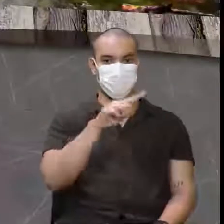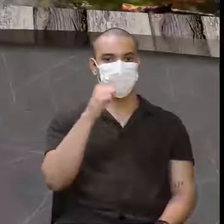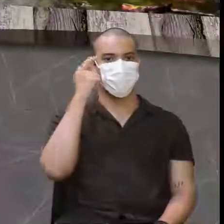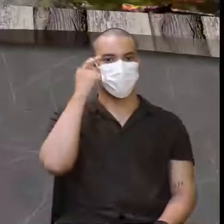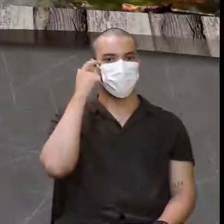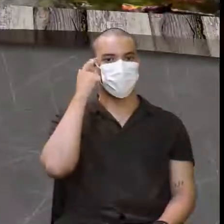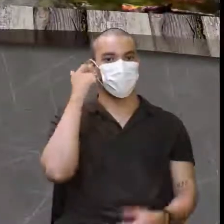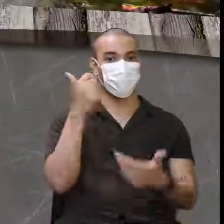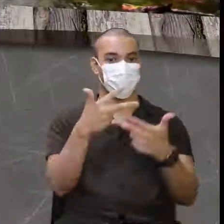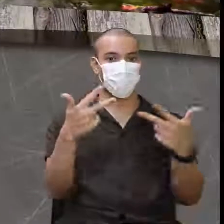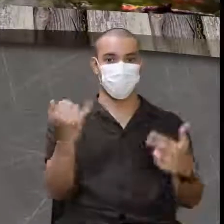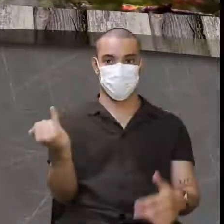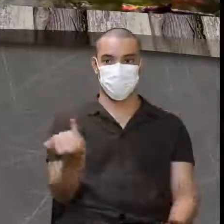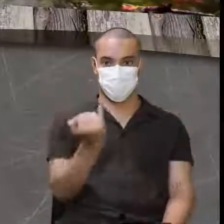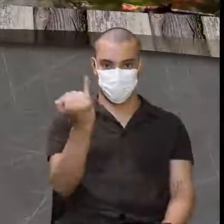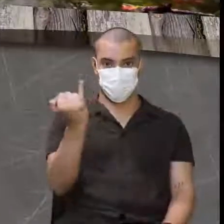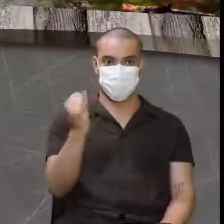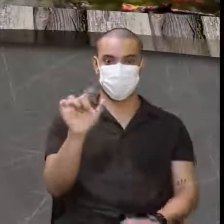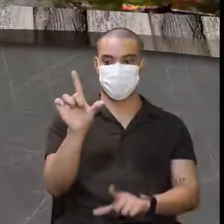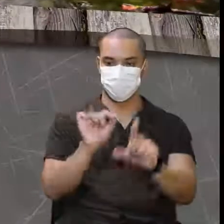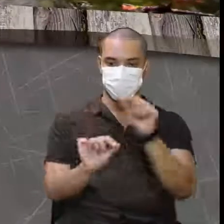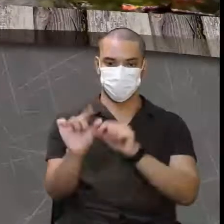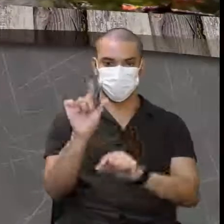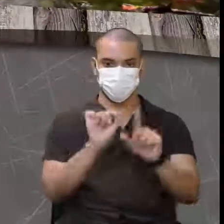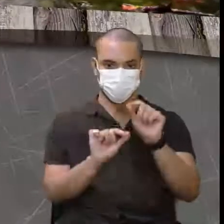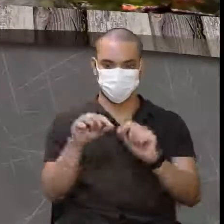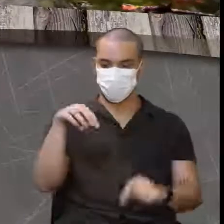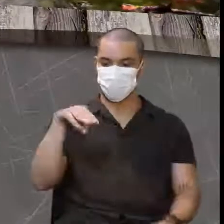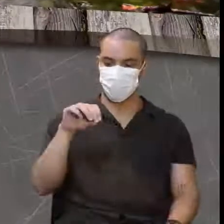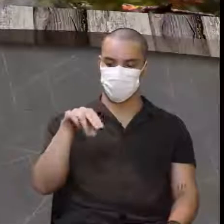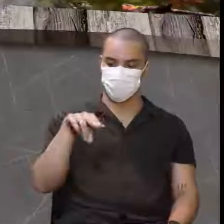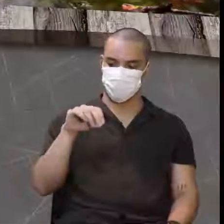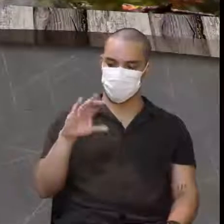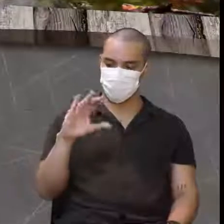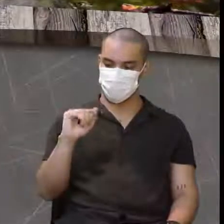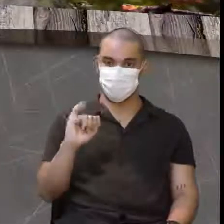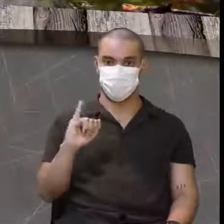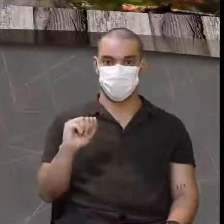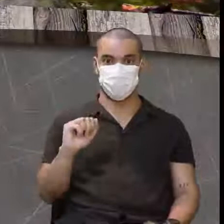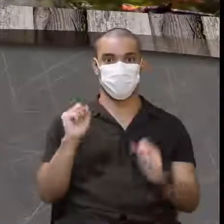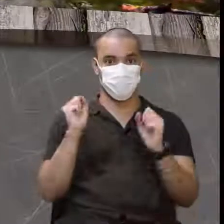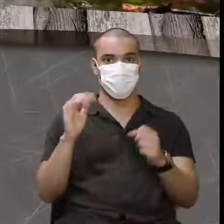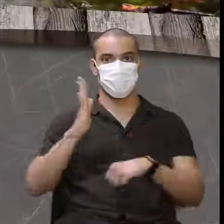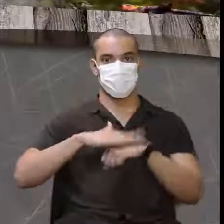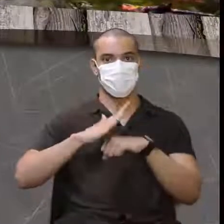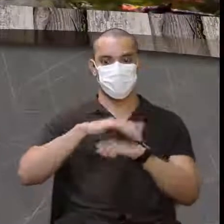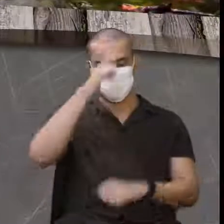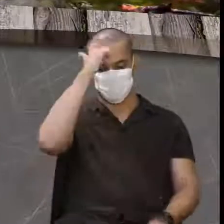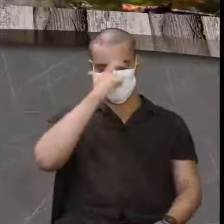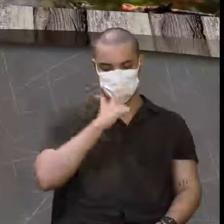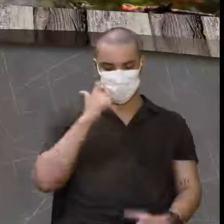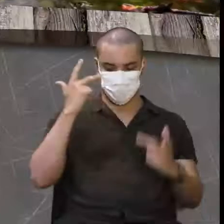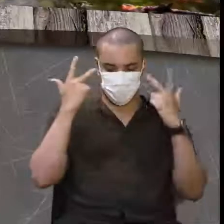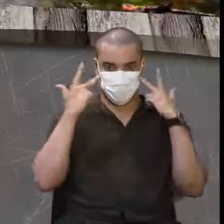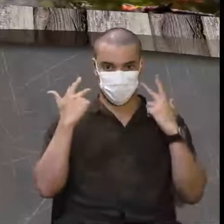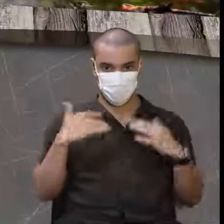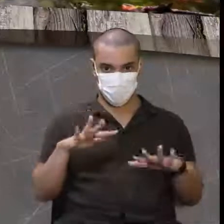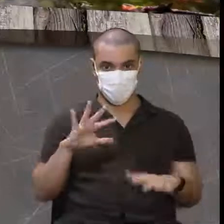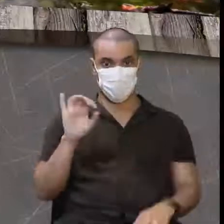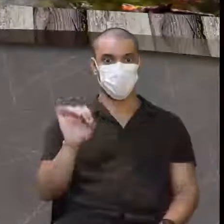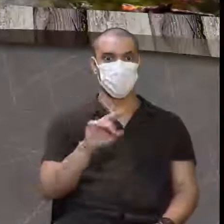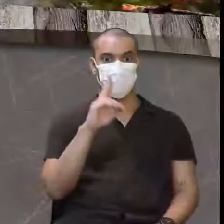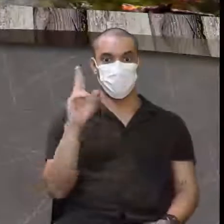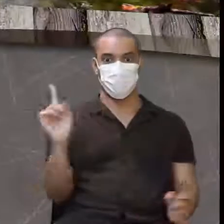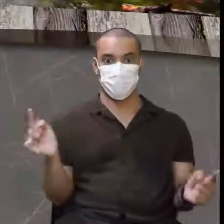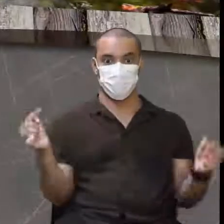importante. Ele selecionou a espécie monóica, ela pode ter a autofecundação, processo natural, e pode ter a